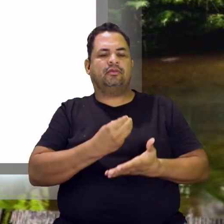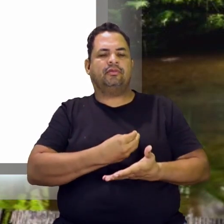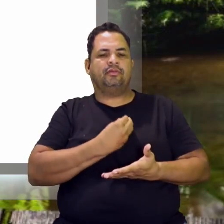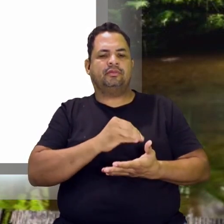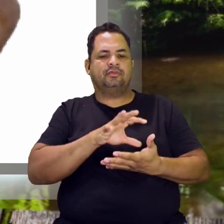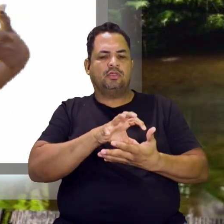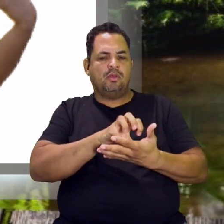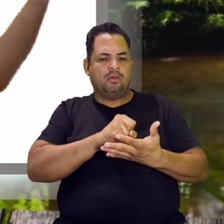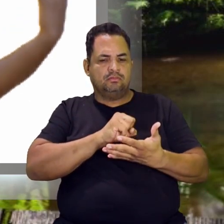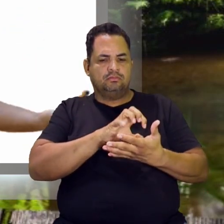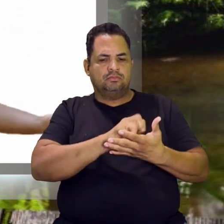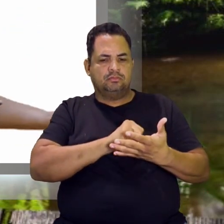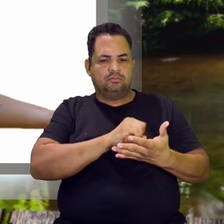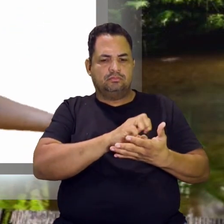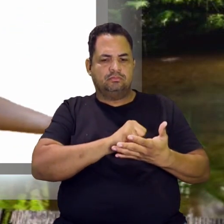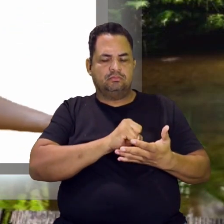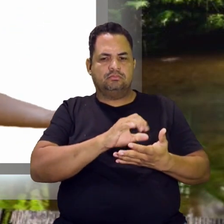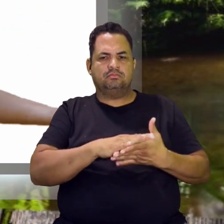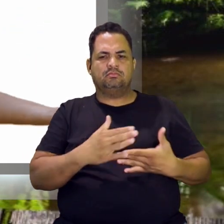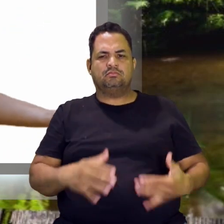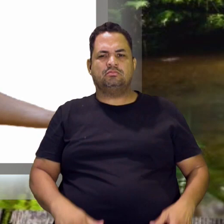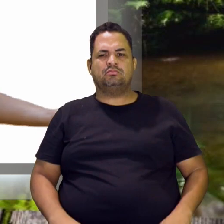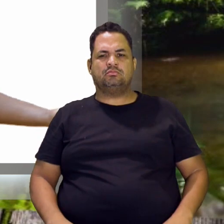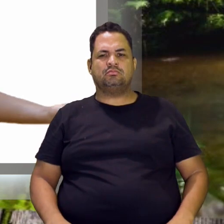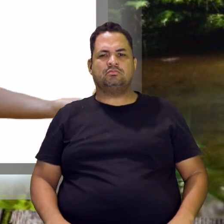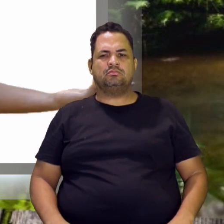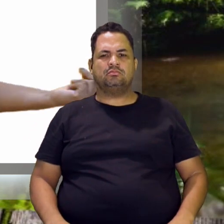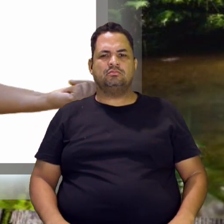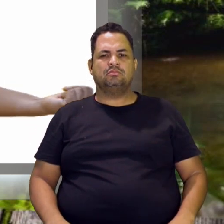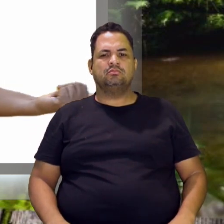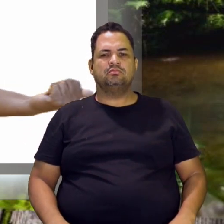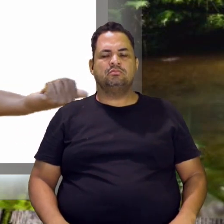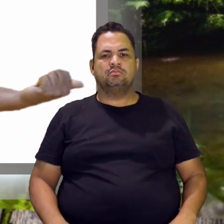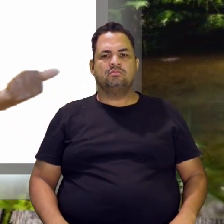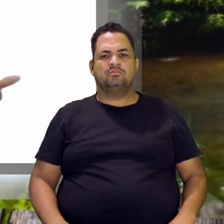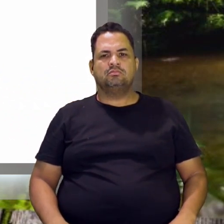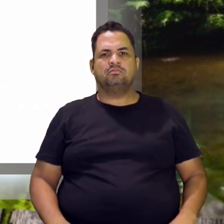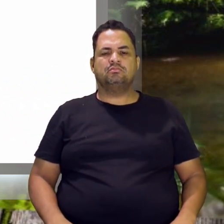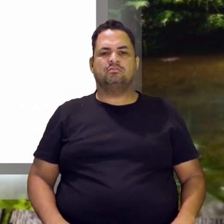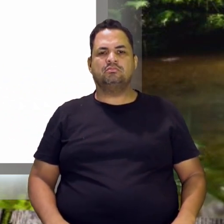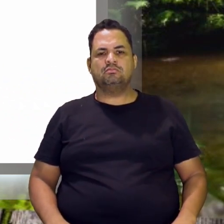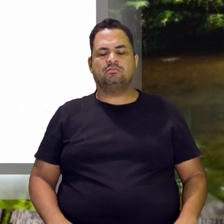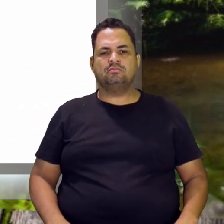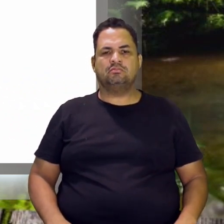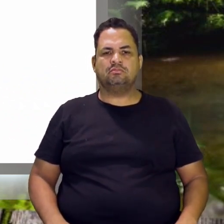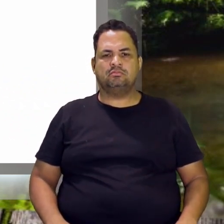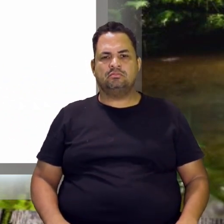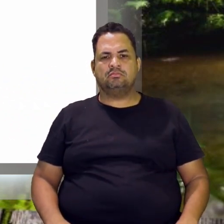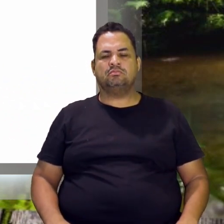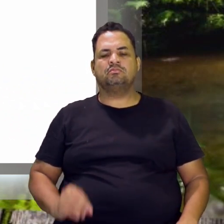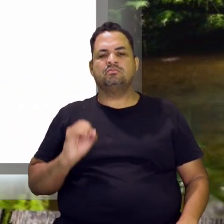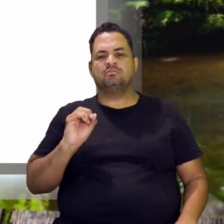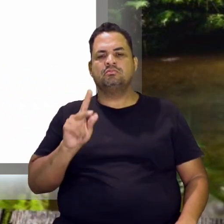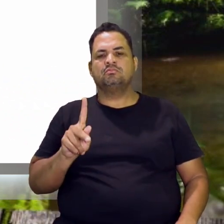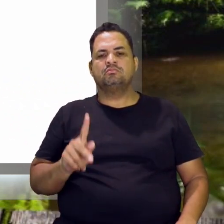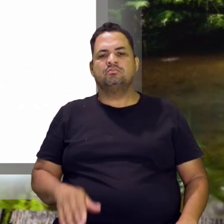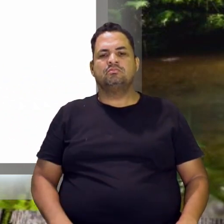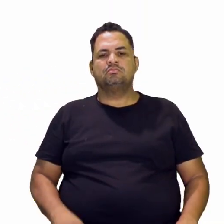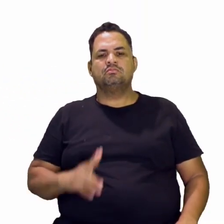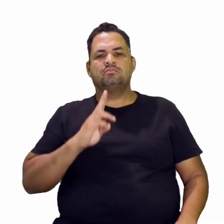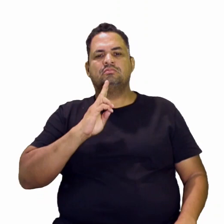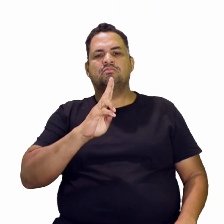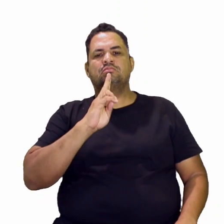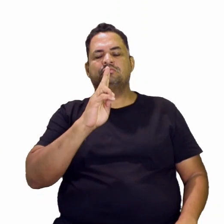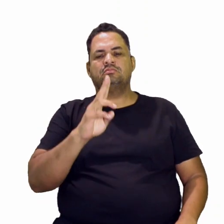às custas de outro ser. Quem é que quer, né? Alguém viver nas suas custas? Meu Deus, tá? Ok? Então vamos